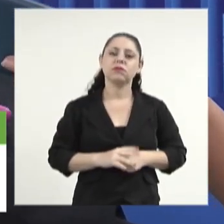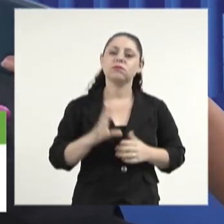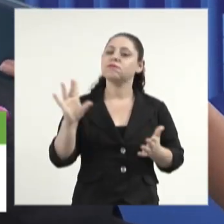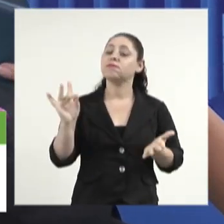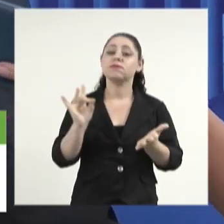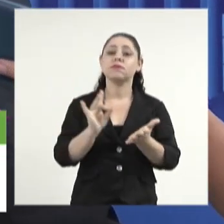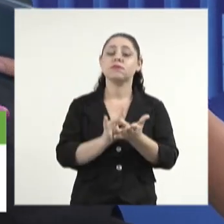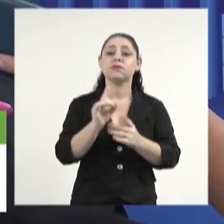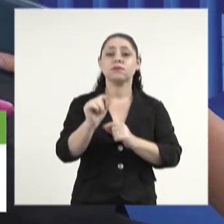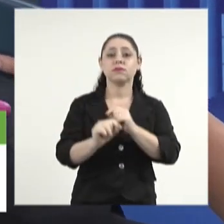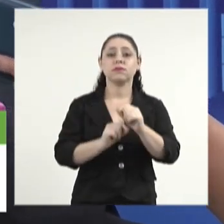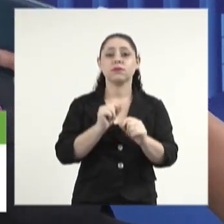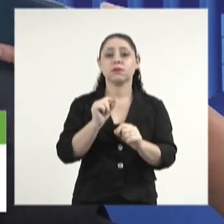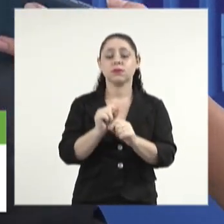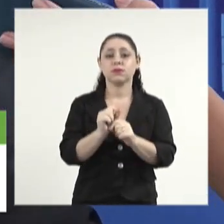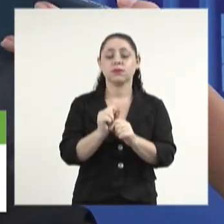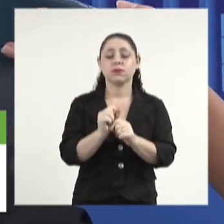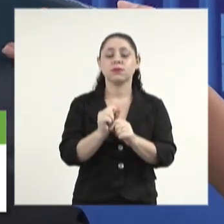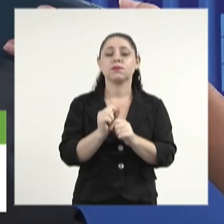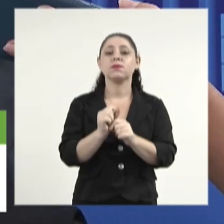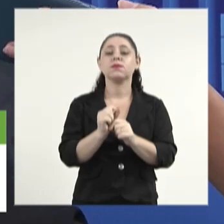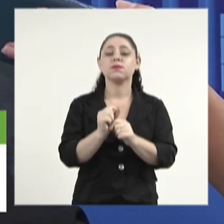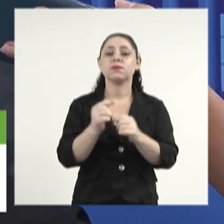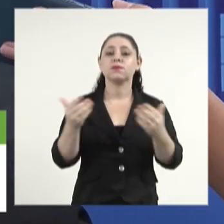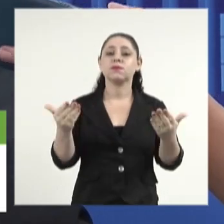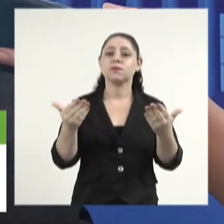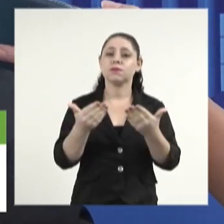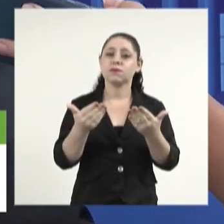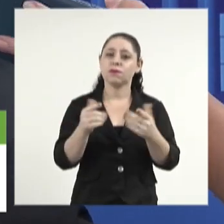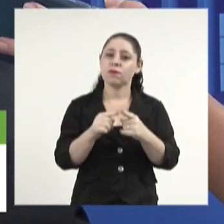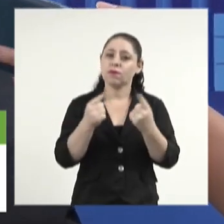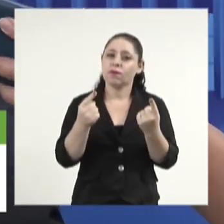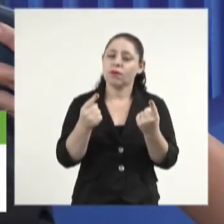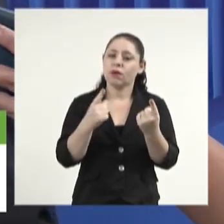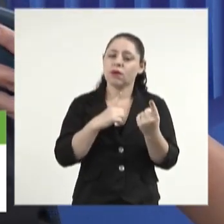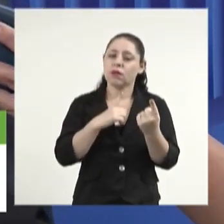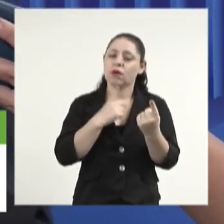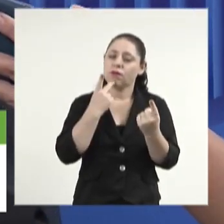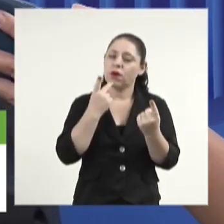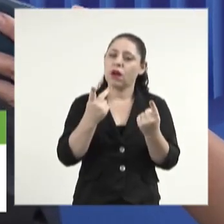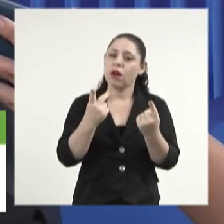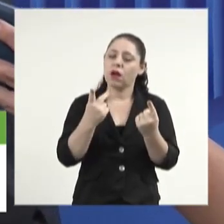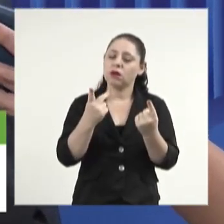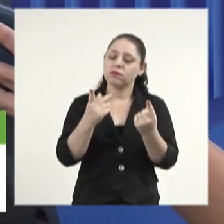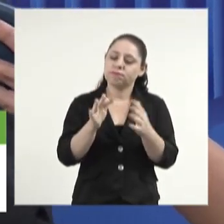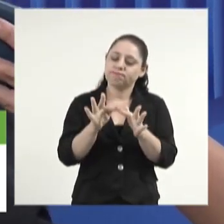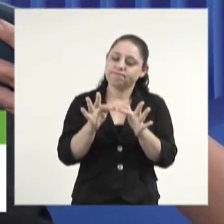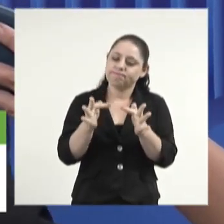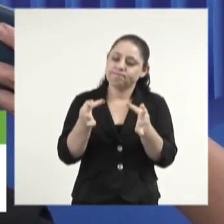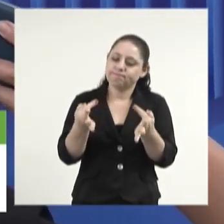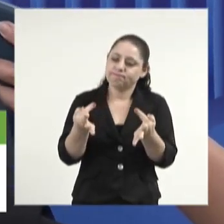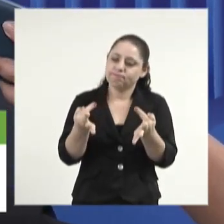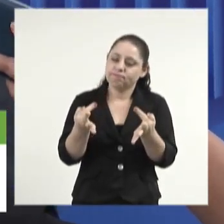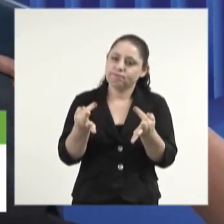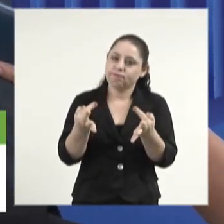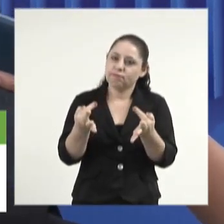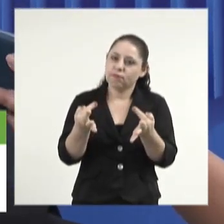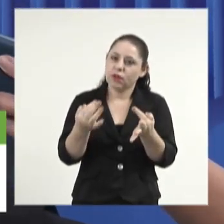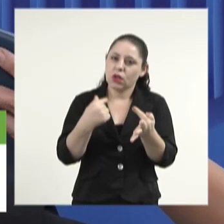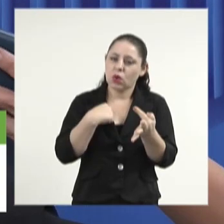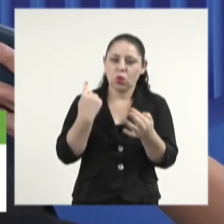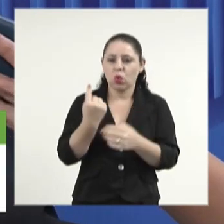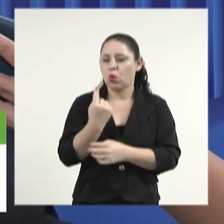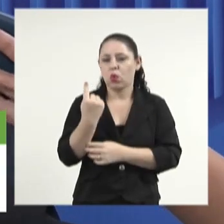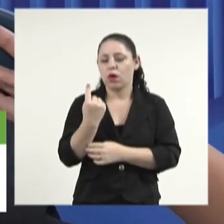realidade que um salesiano não pensa, mas tenho que dizer, com grande humildade, não é o